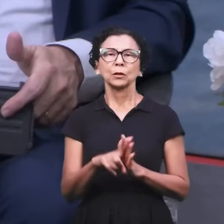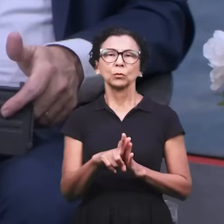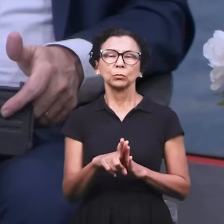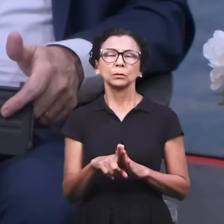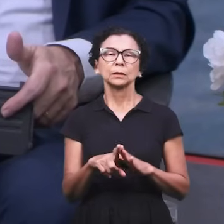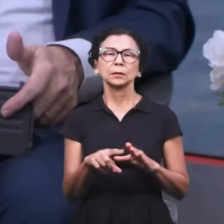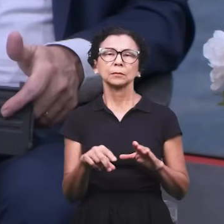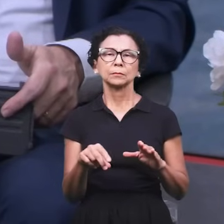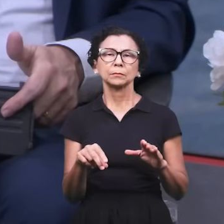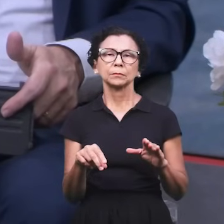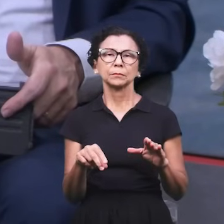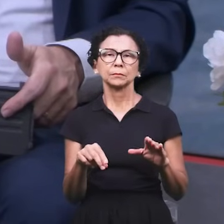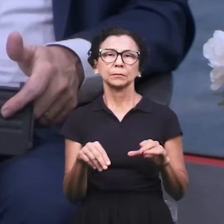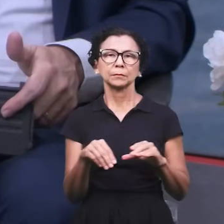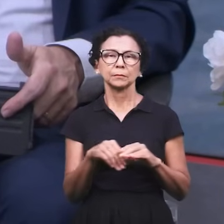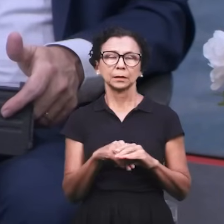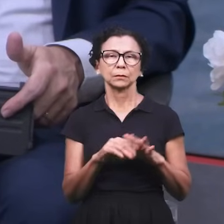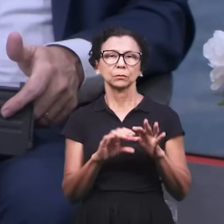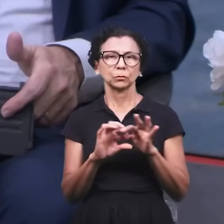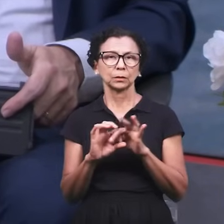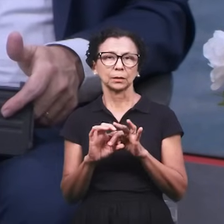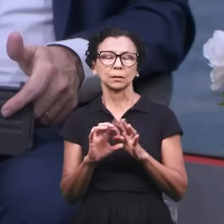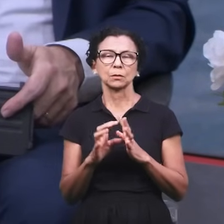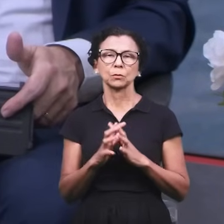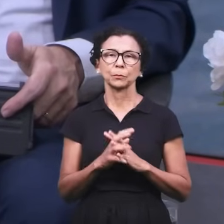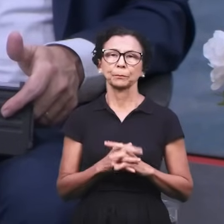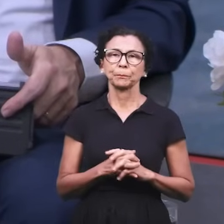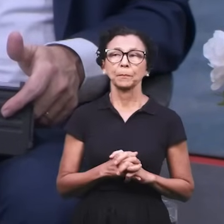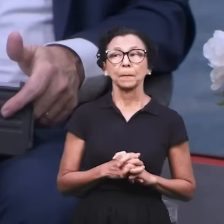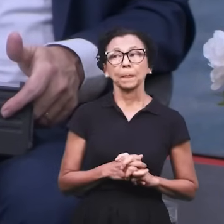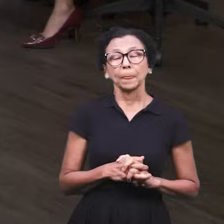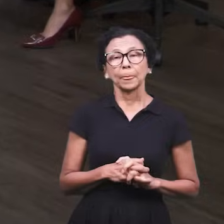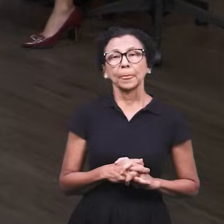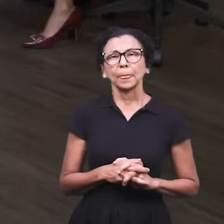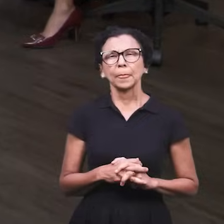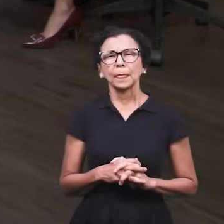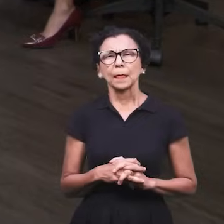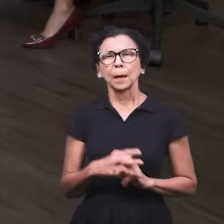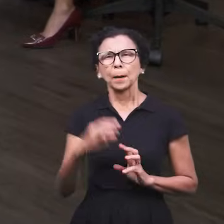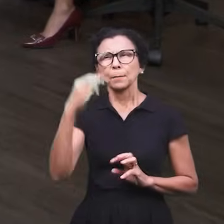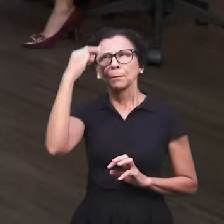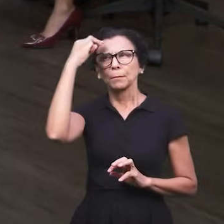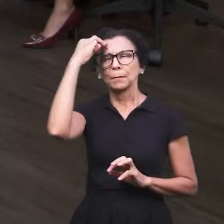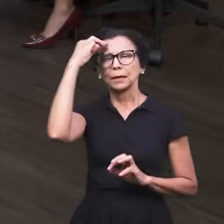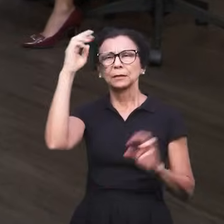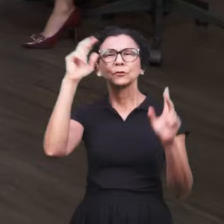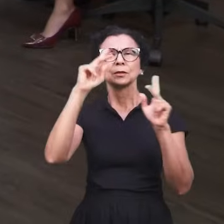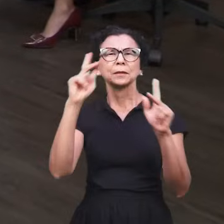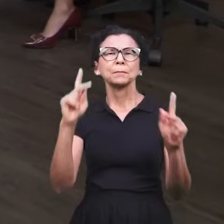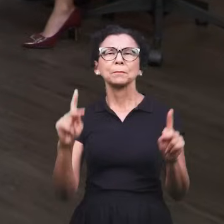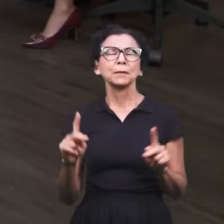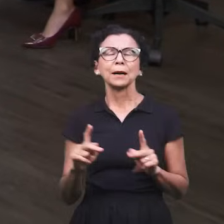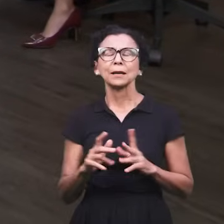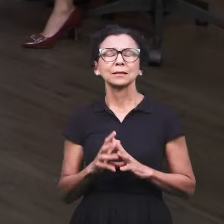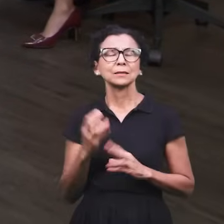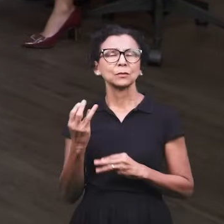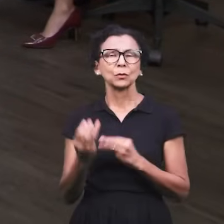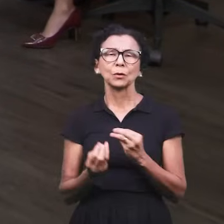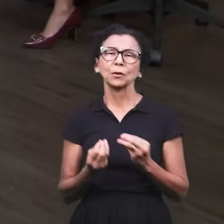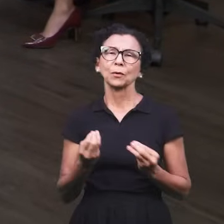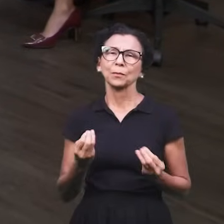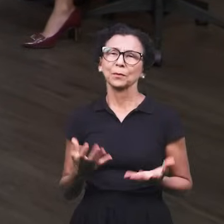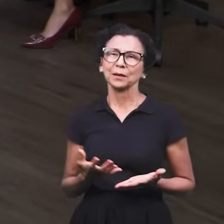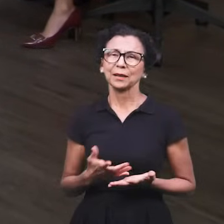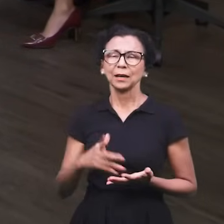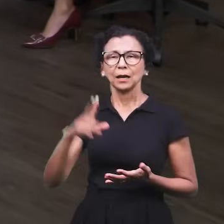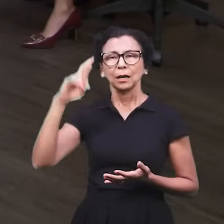Quem conserva em paz é o Senhor. Então, tu conservarás em paz aquele cuja